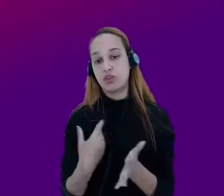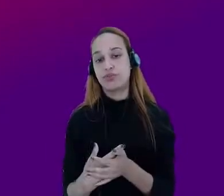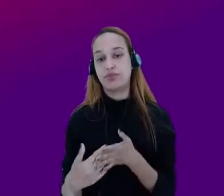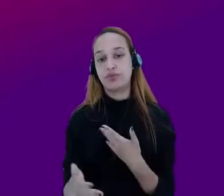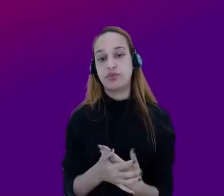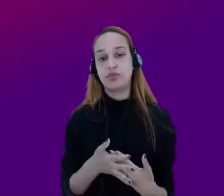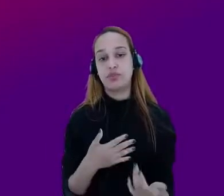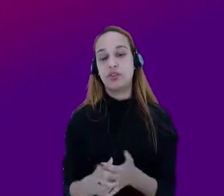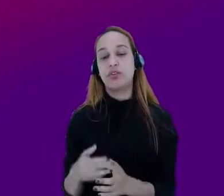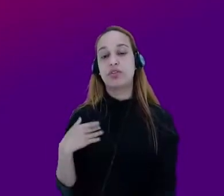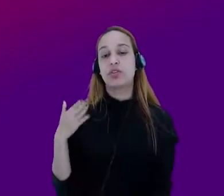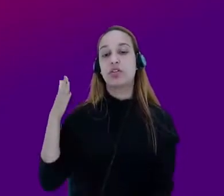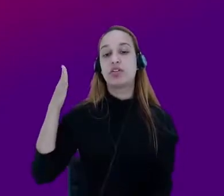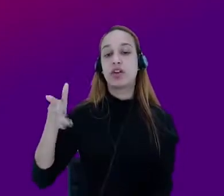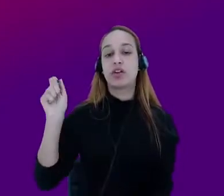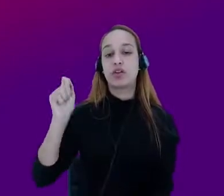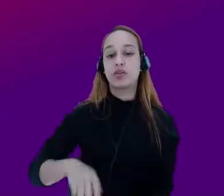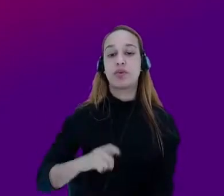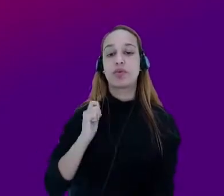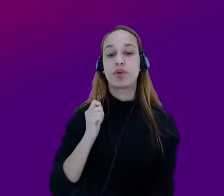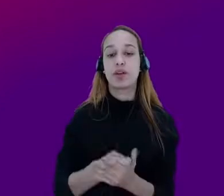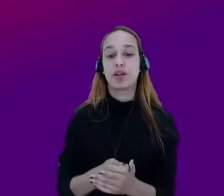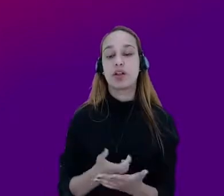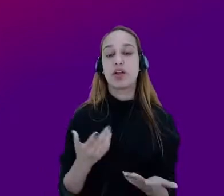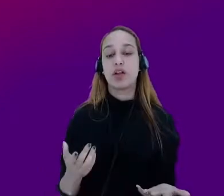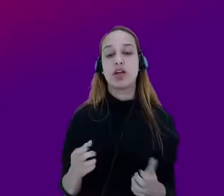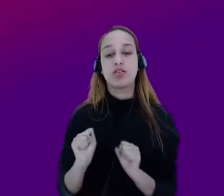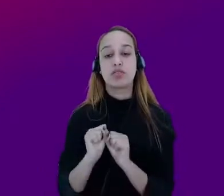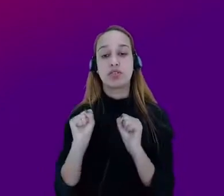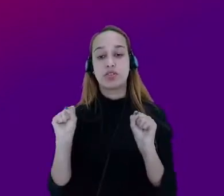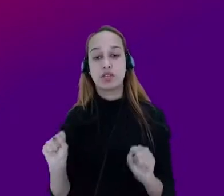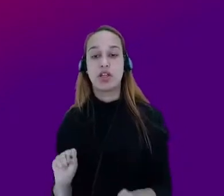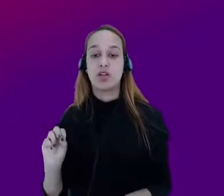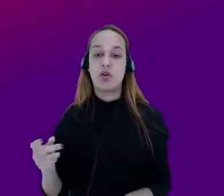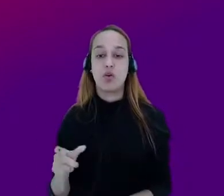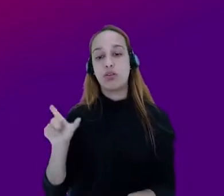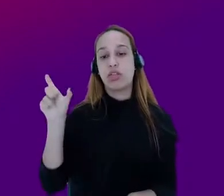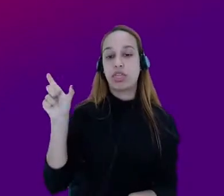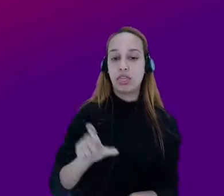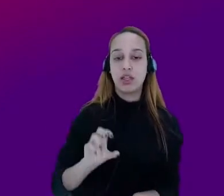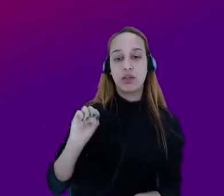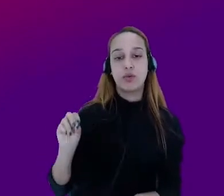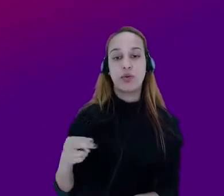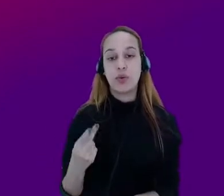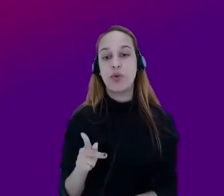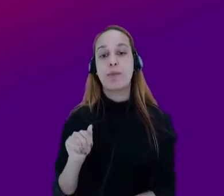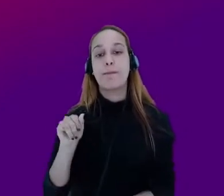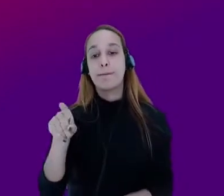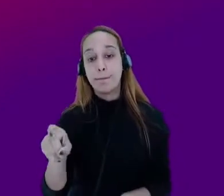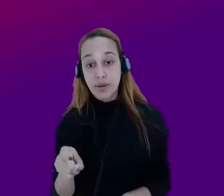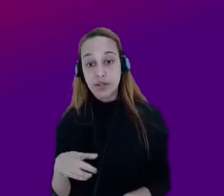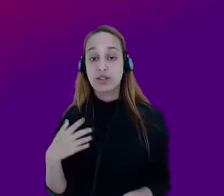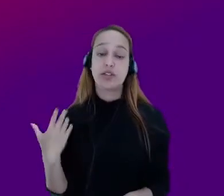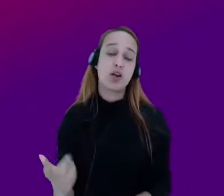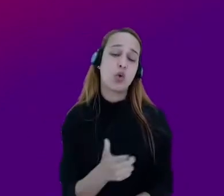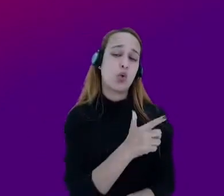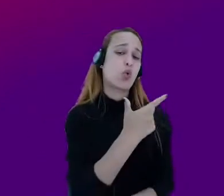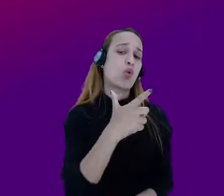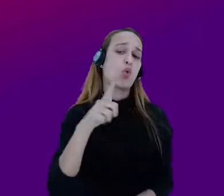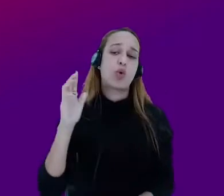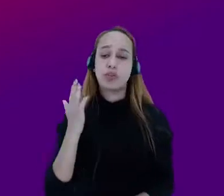tem como pagar por um sistema operacional, ou por um cartão de crédito, ou por agora o Pix, né? Ou algum outro tipo